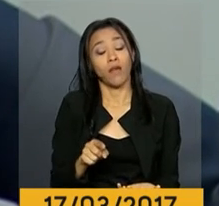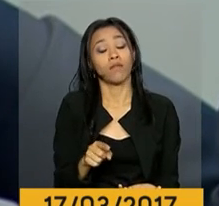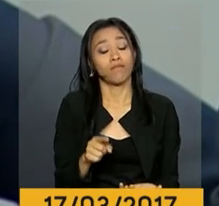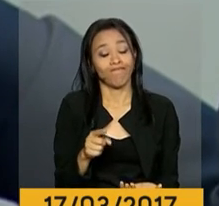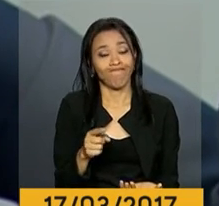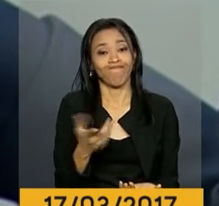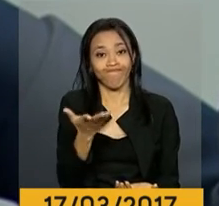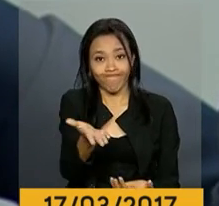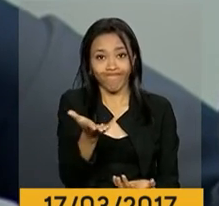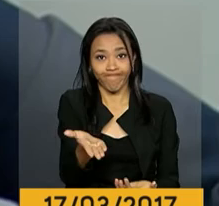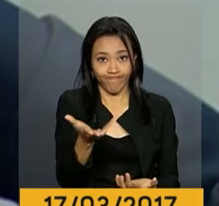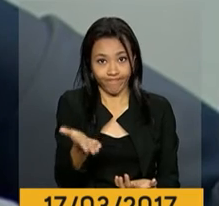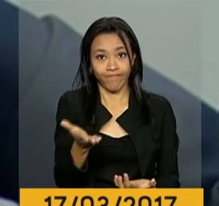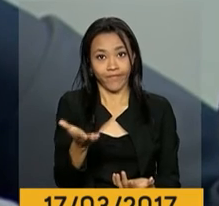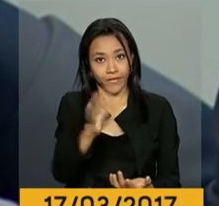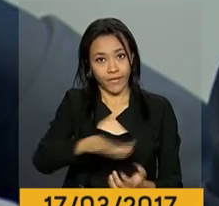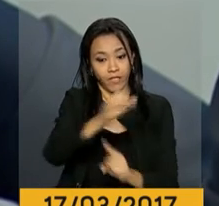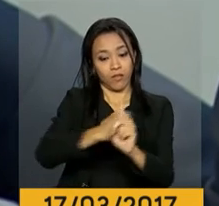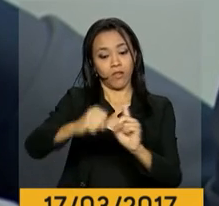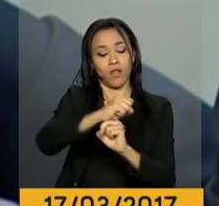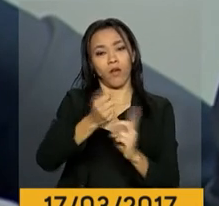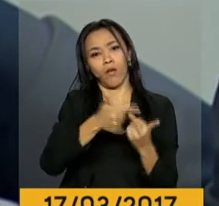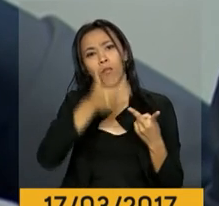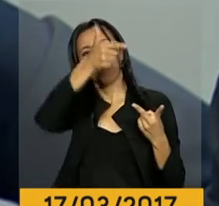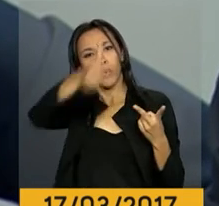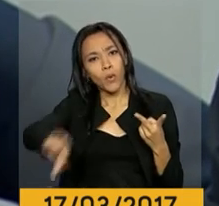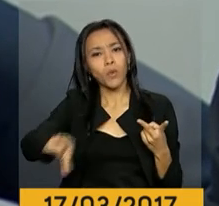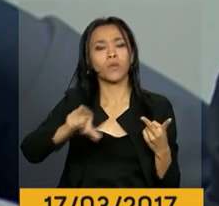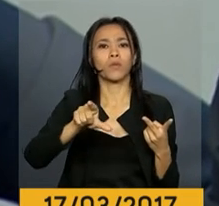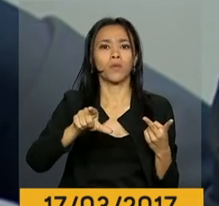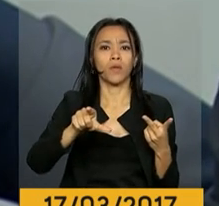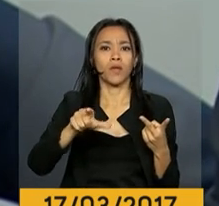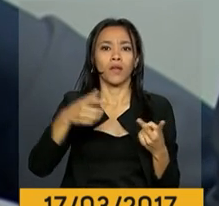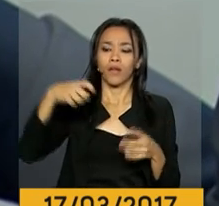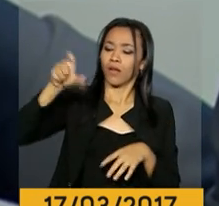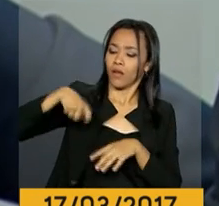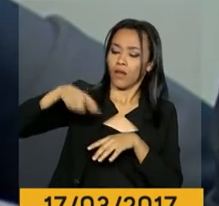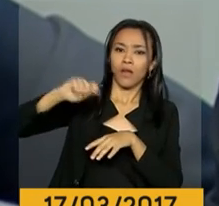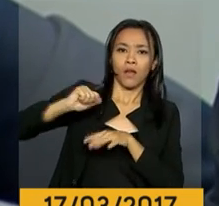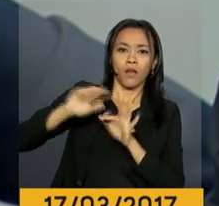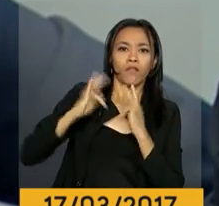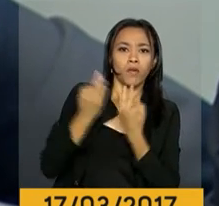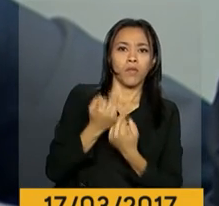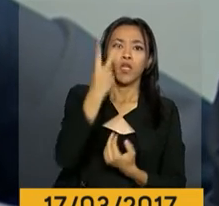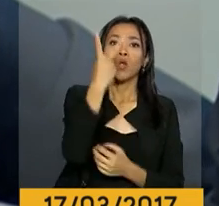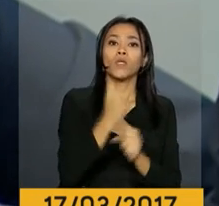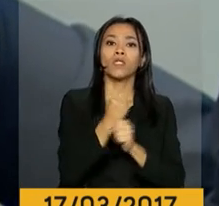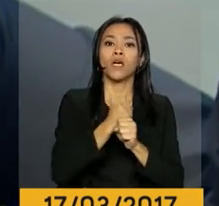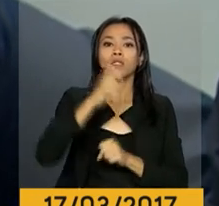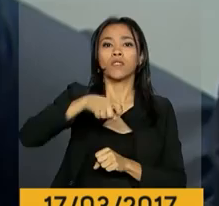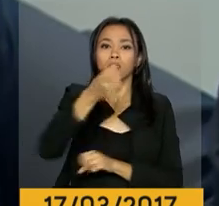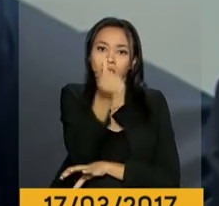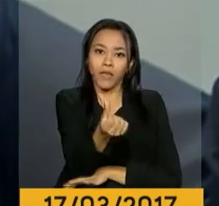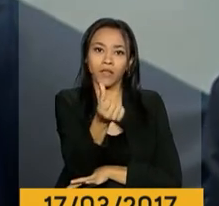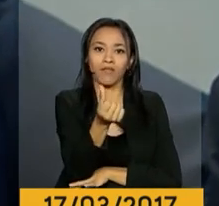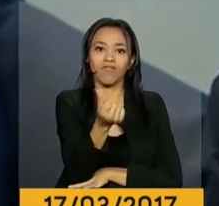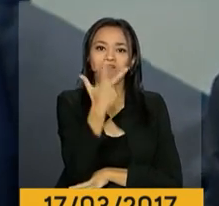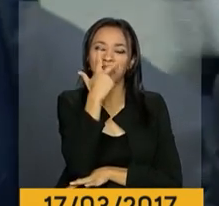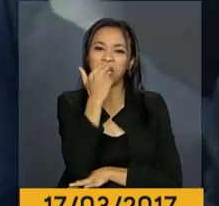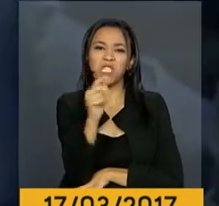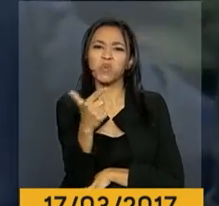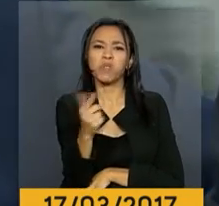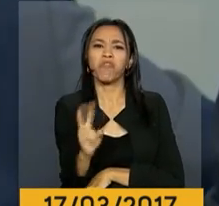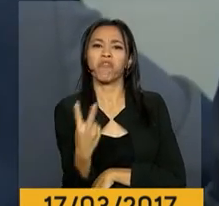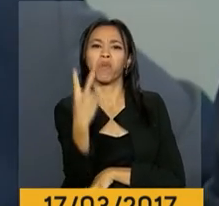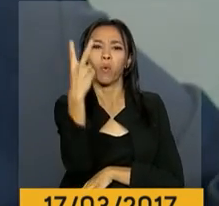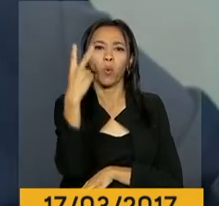da responsabilidade social. Por outro lado, tome o caso do Bolsa Família. Há 2 anos e meio não se revalorizava o